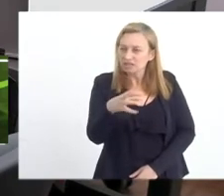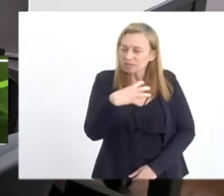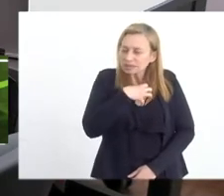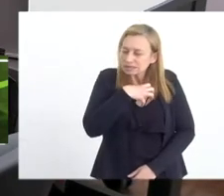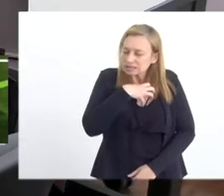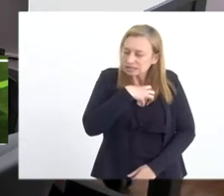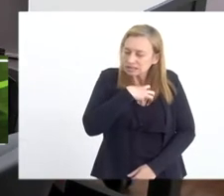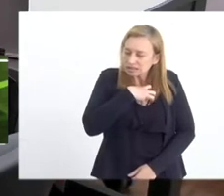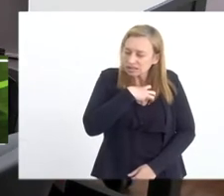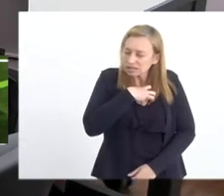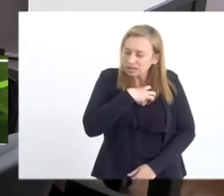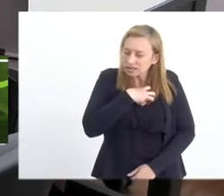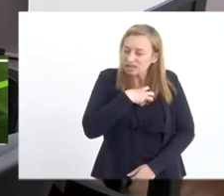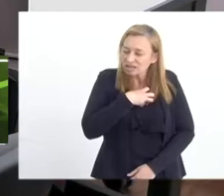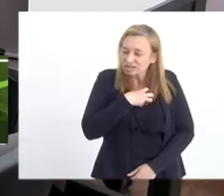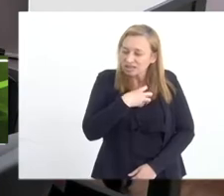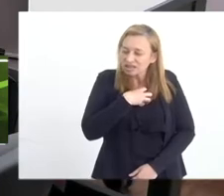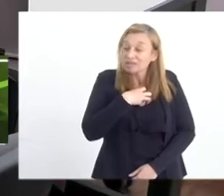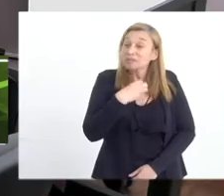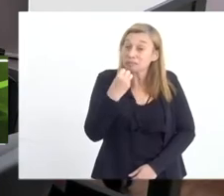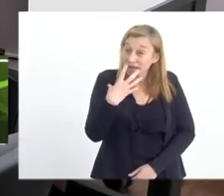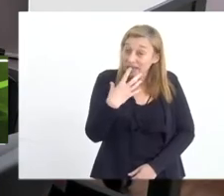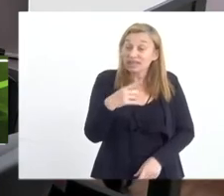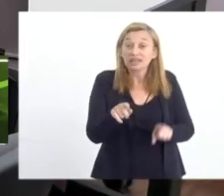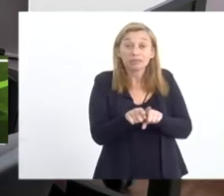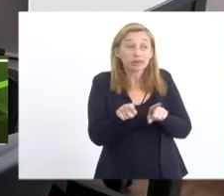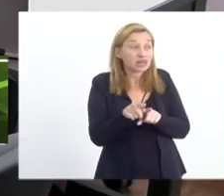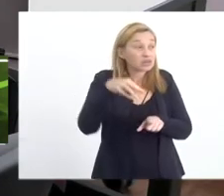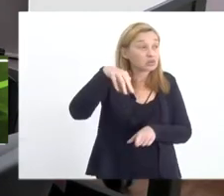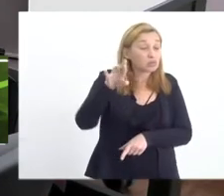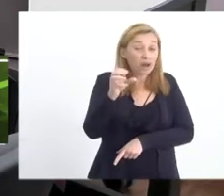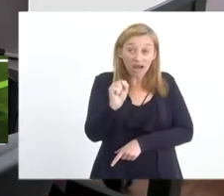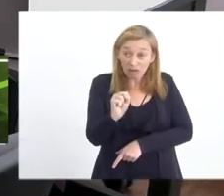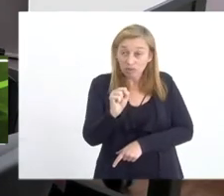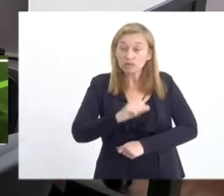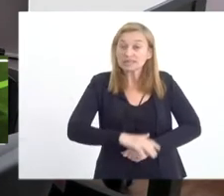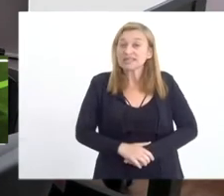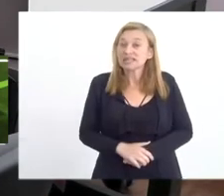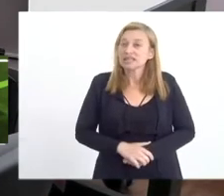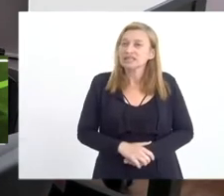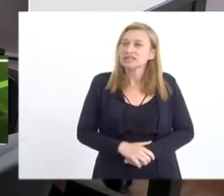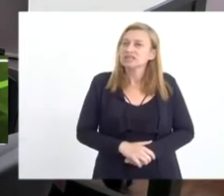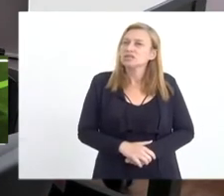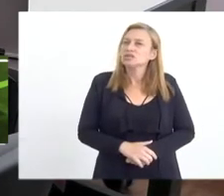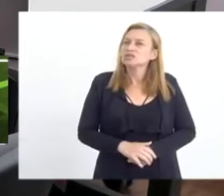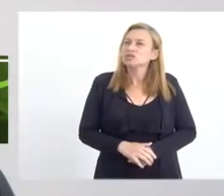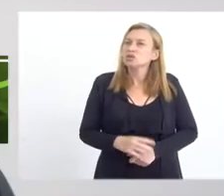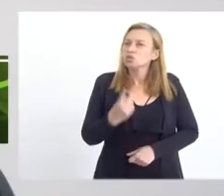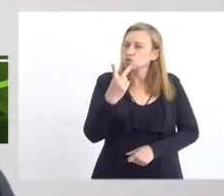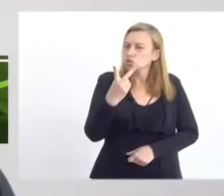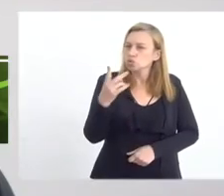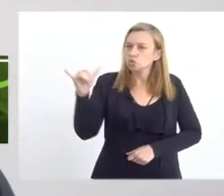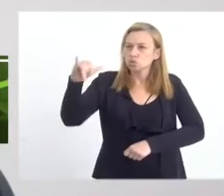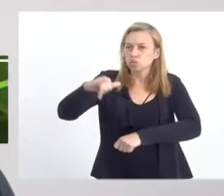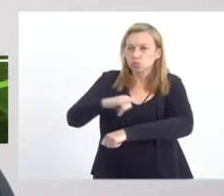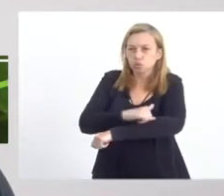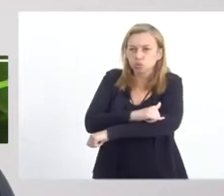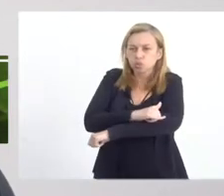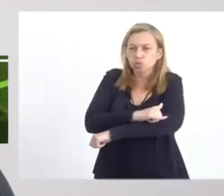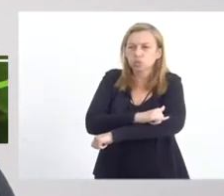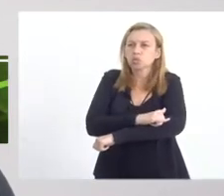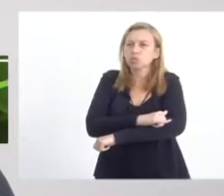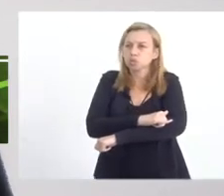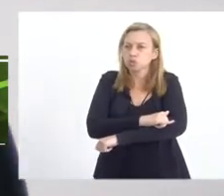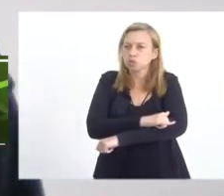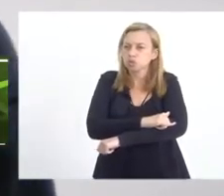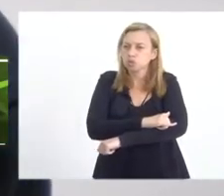também muito contemplada, e agora do Marco Navega, que os dois aeroportos são aeroportos